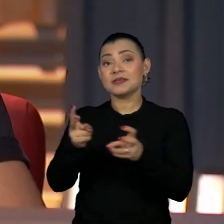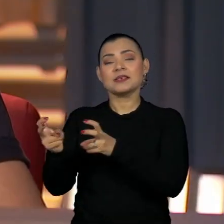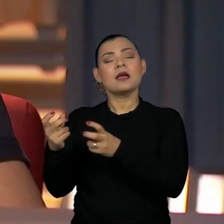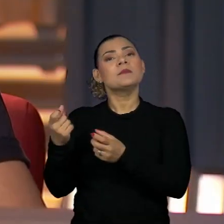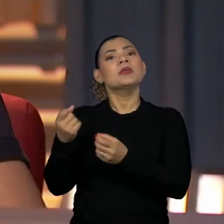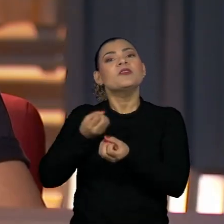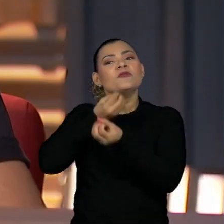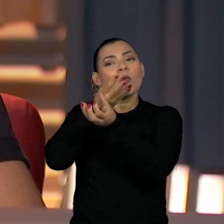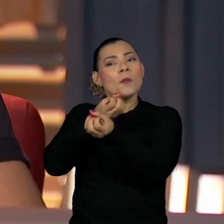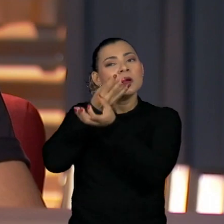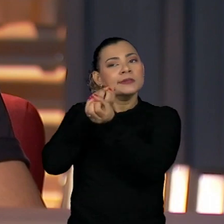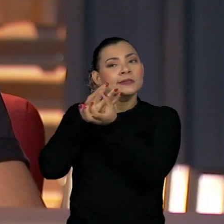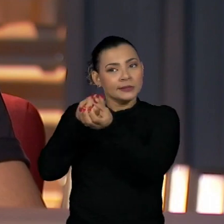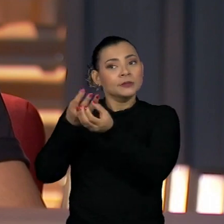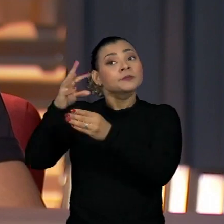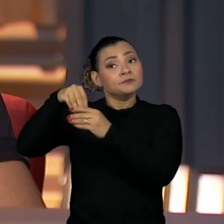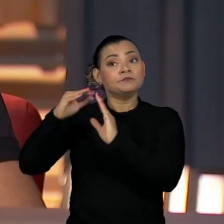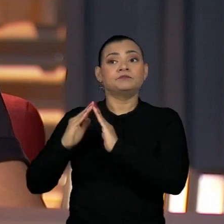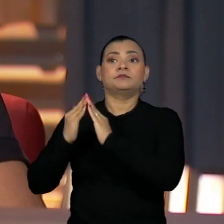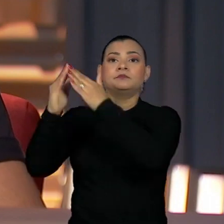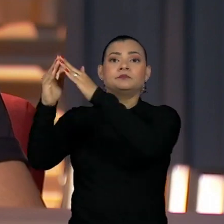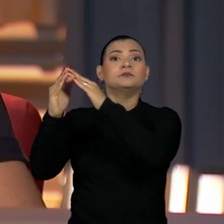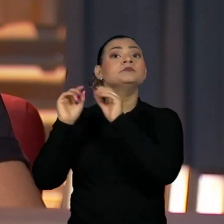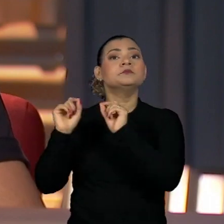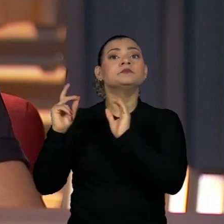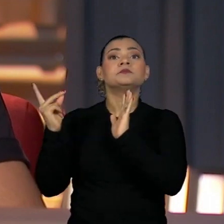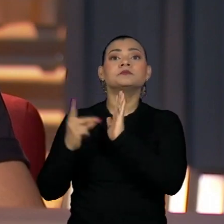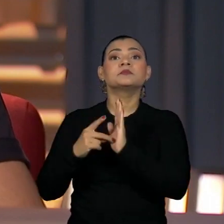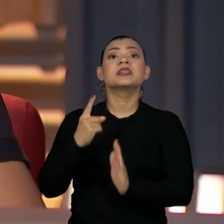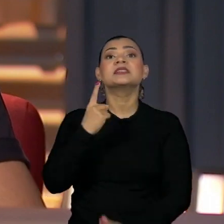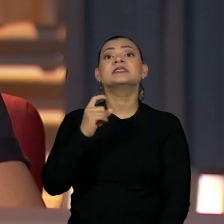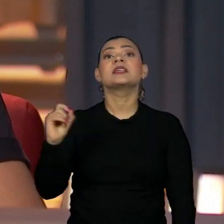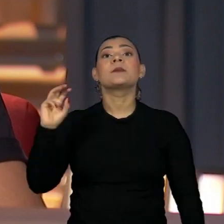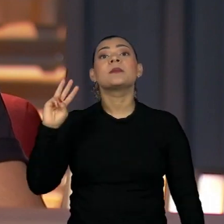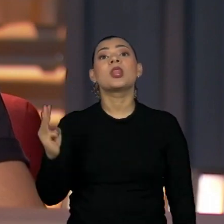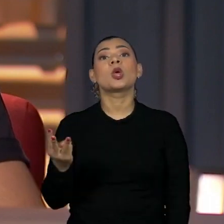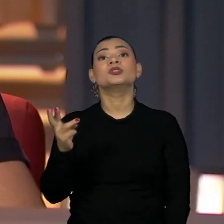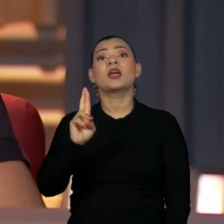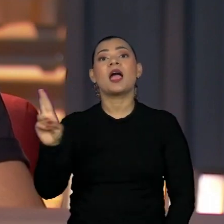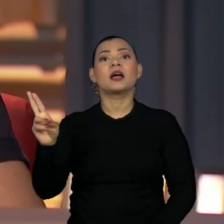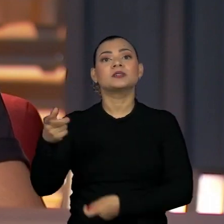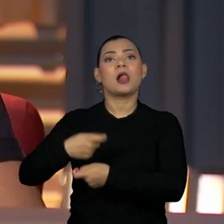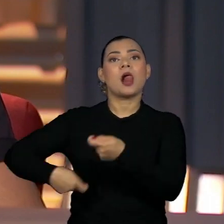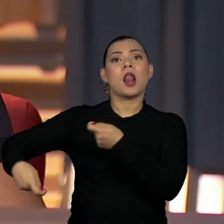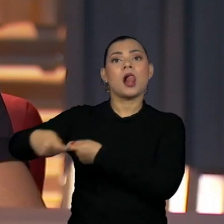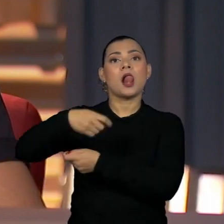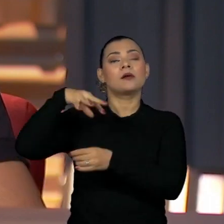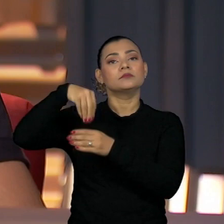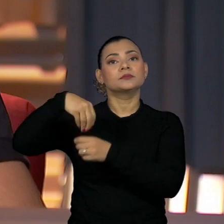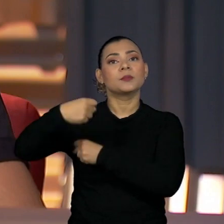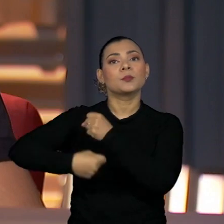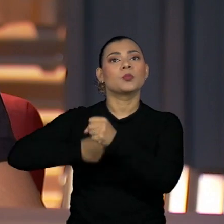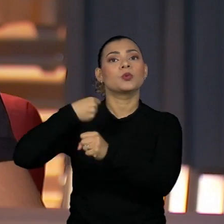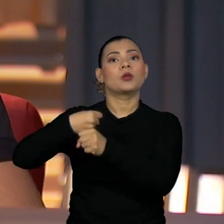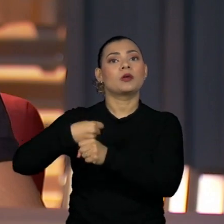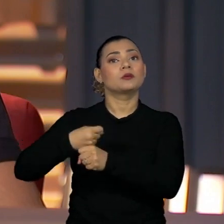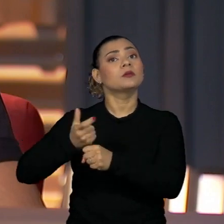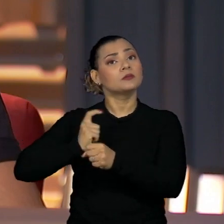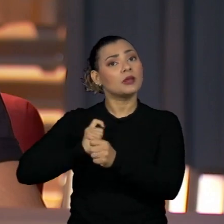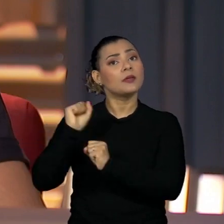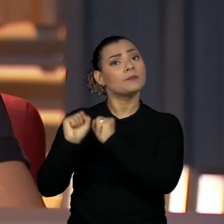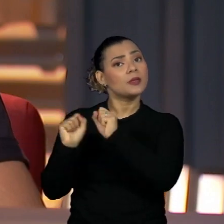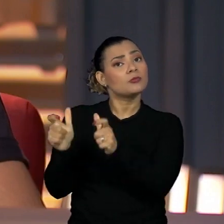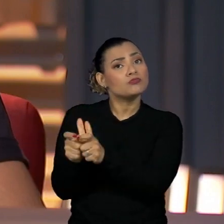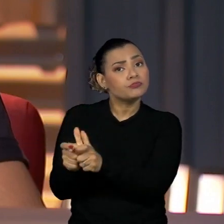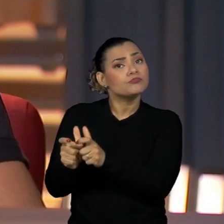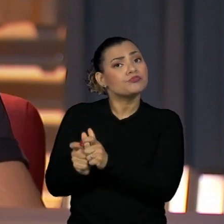alguns dados, na favela movimenta mais de 100 bilhões de reais por ano. Então, tem o dinheiro lá, tem pequenas